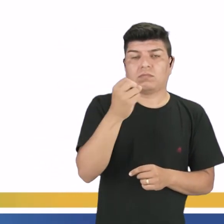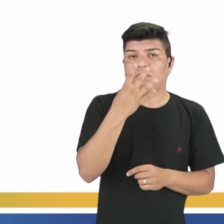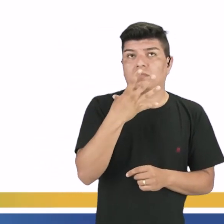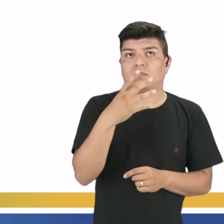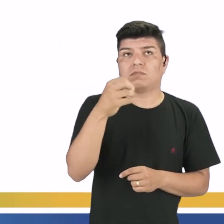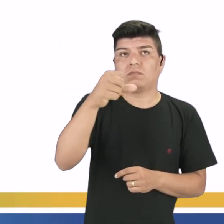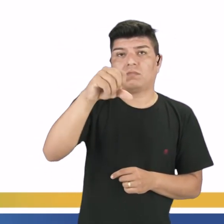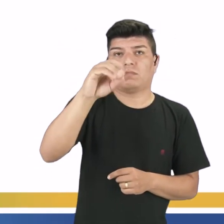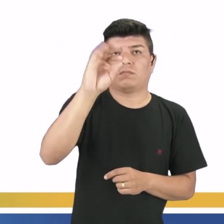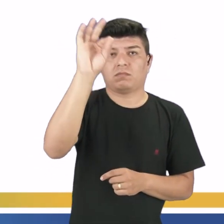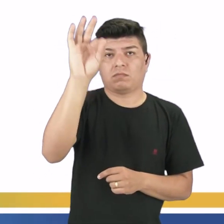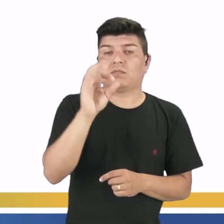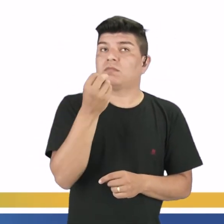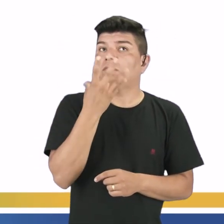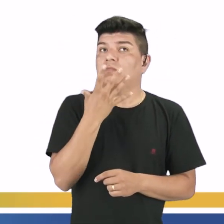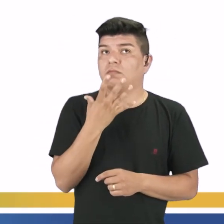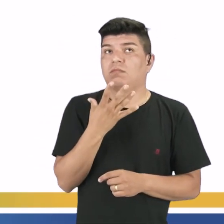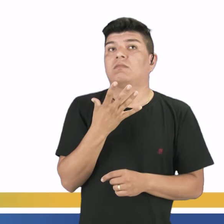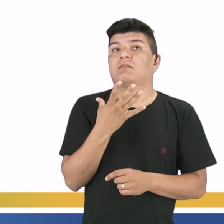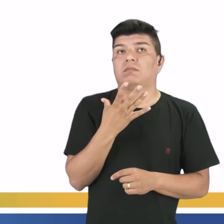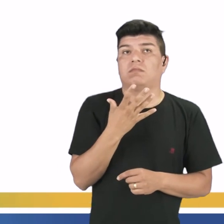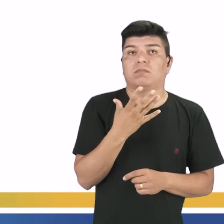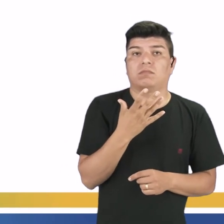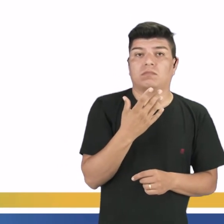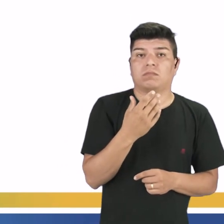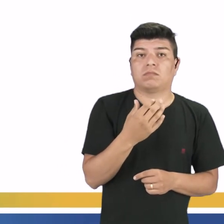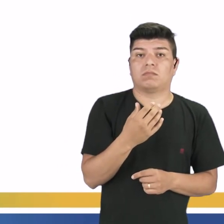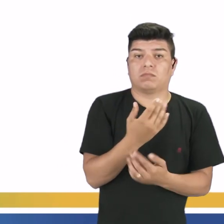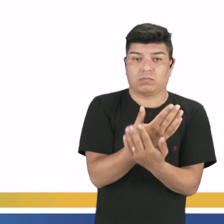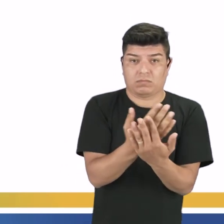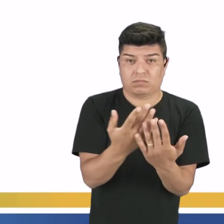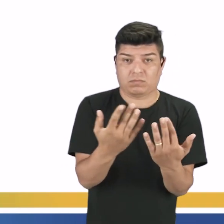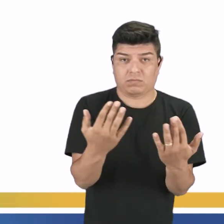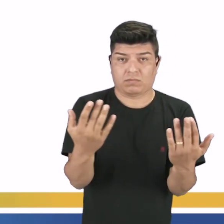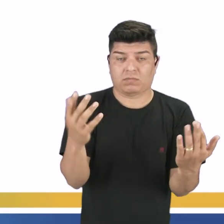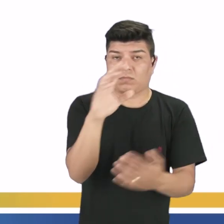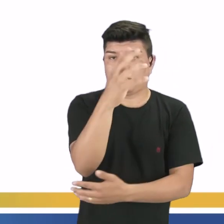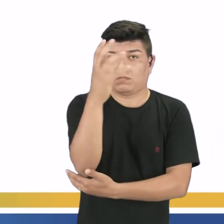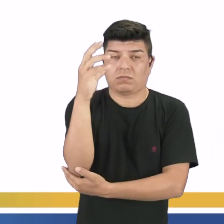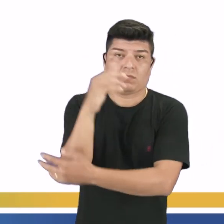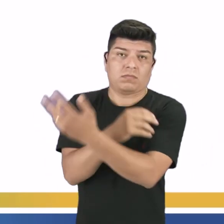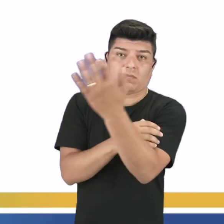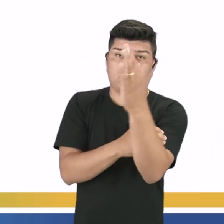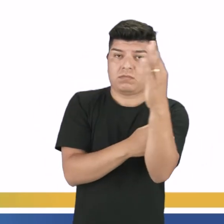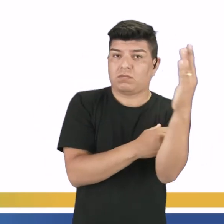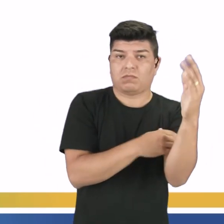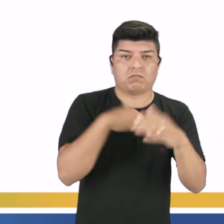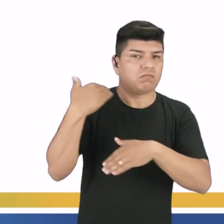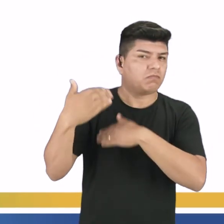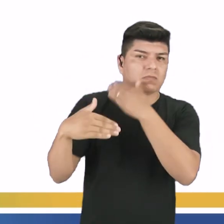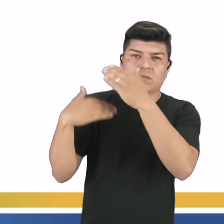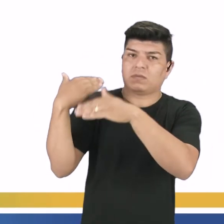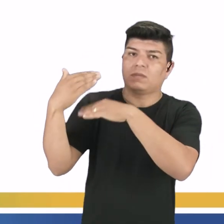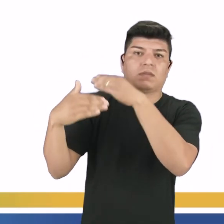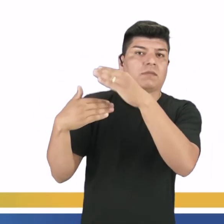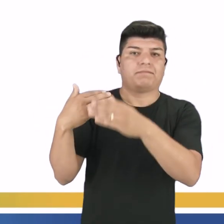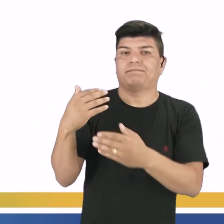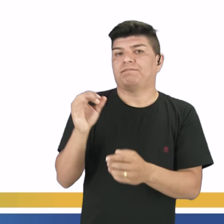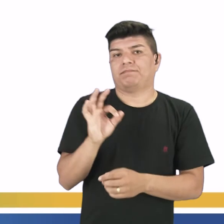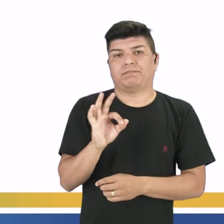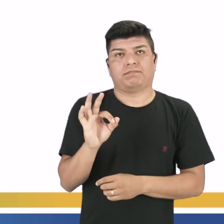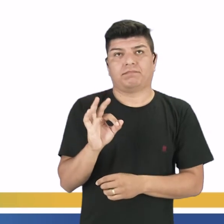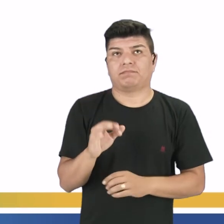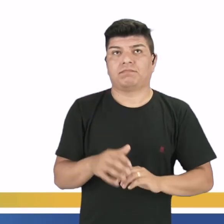e 90% bom. Então, essas plantas, vocês sabem, né, elas não iam se desenvolver,